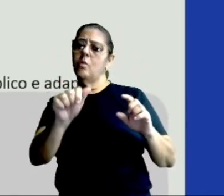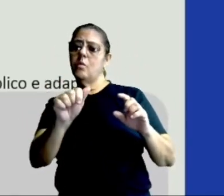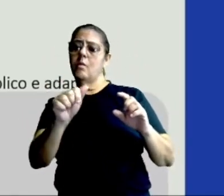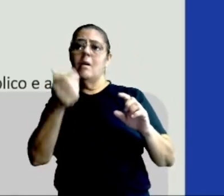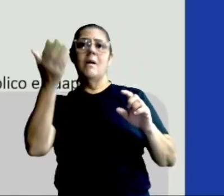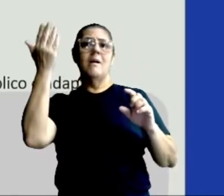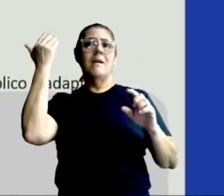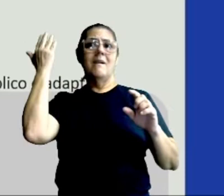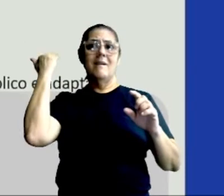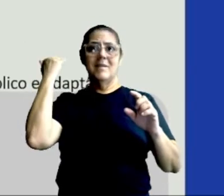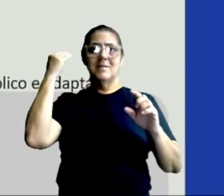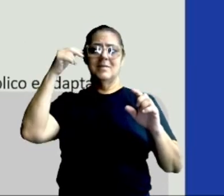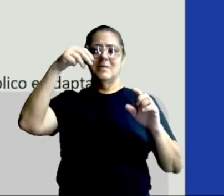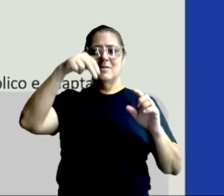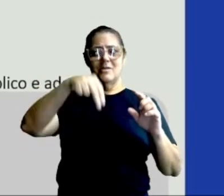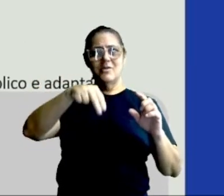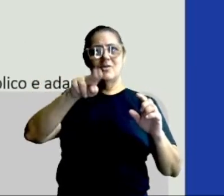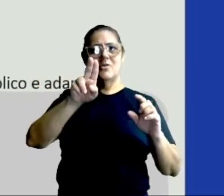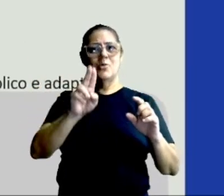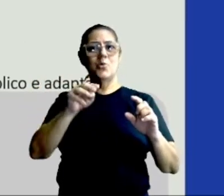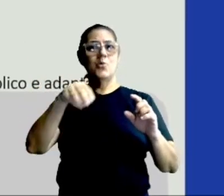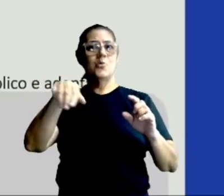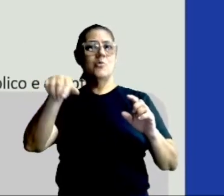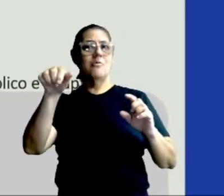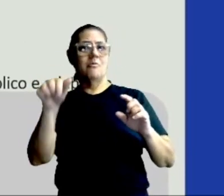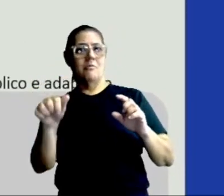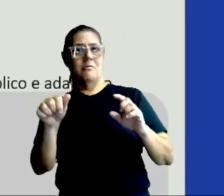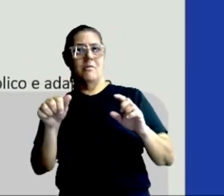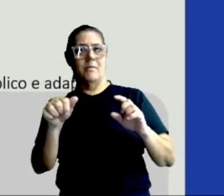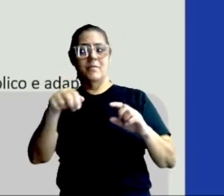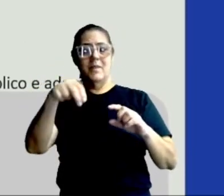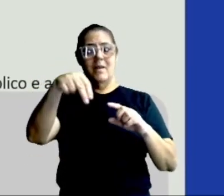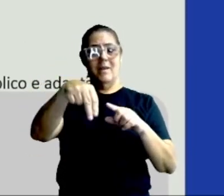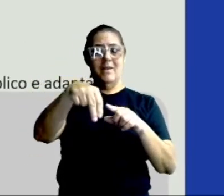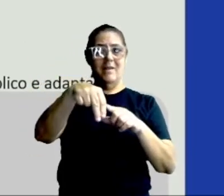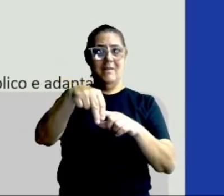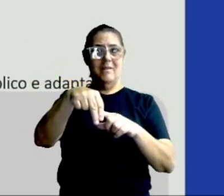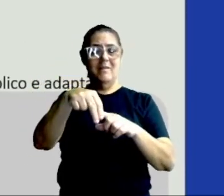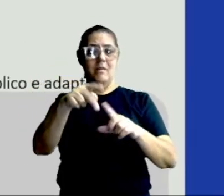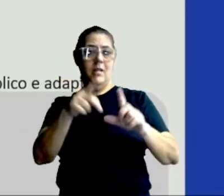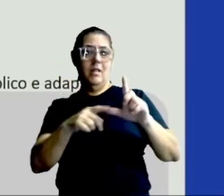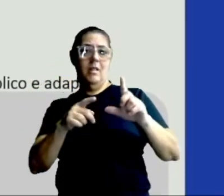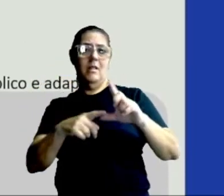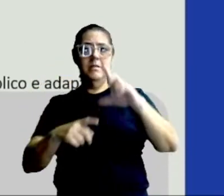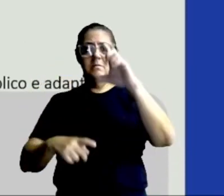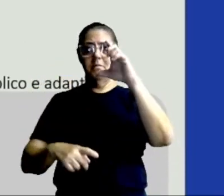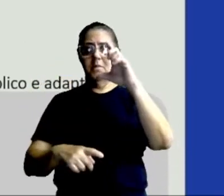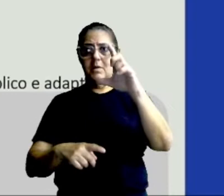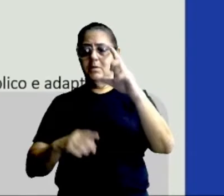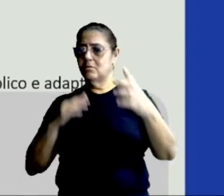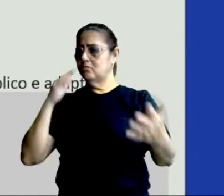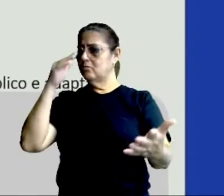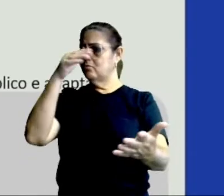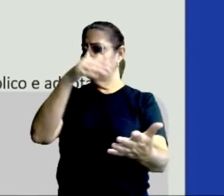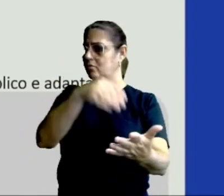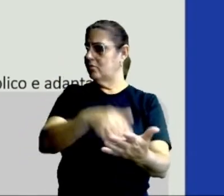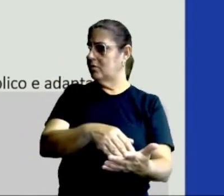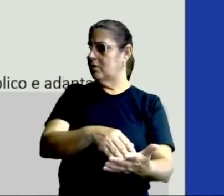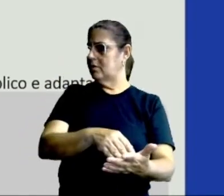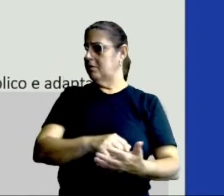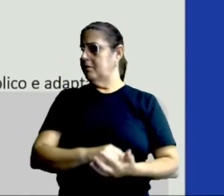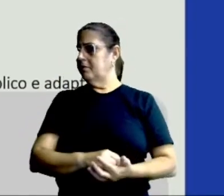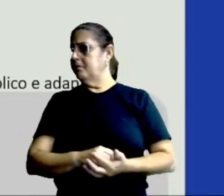recurso aí para iniciar o meu primeiro parágrafo e quando terminou a palavrinha encantos que foi a última palavra